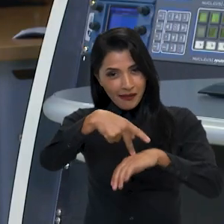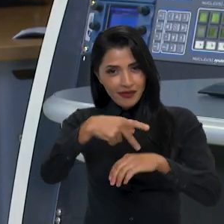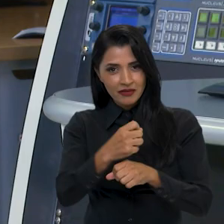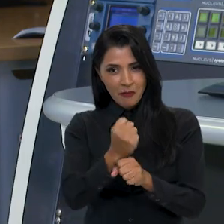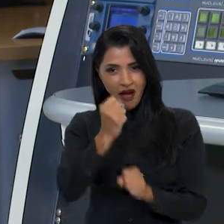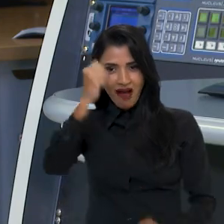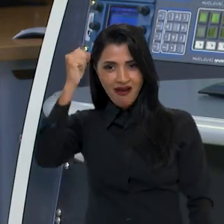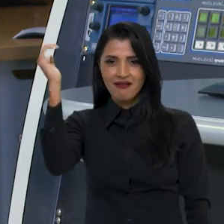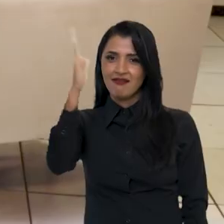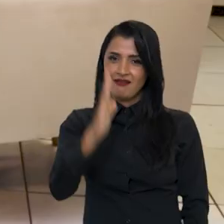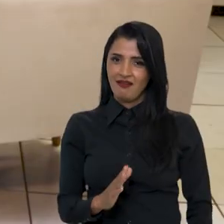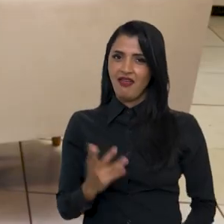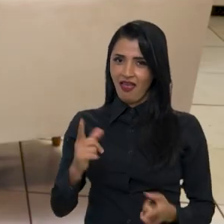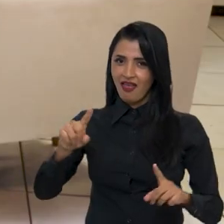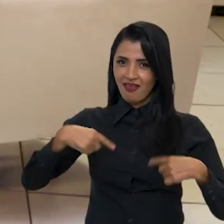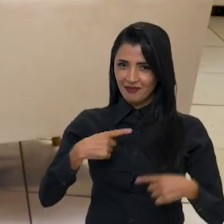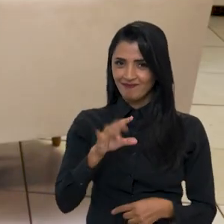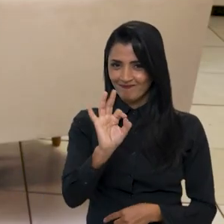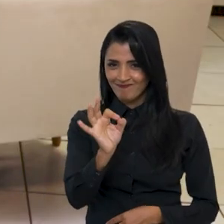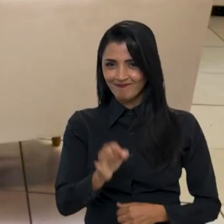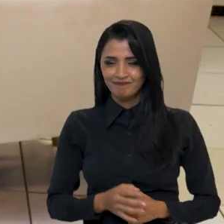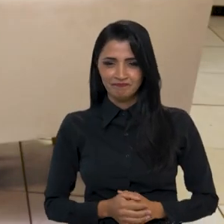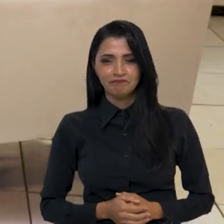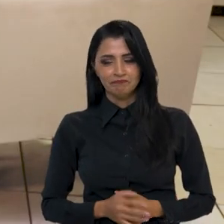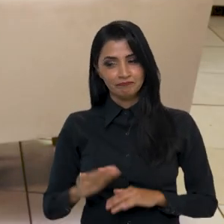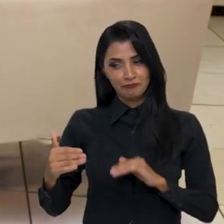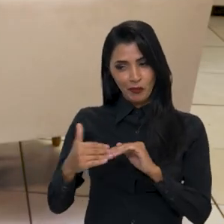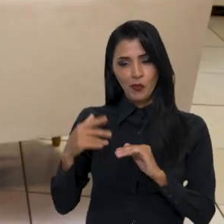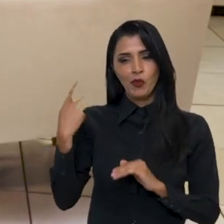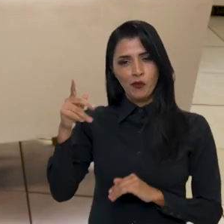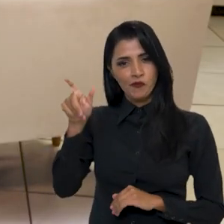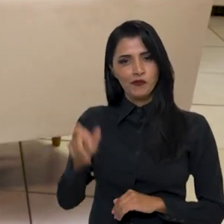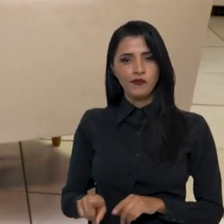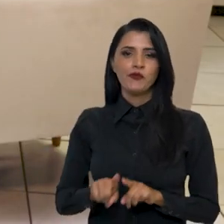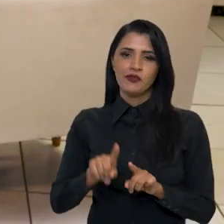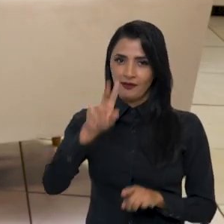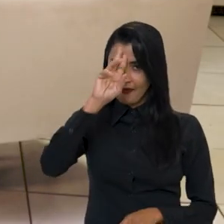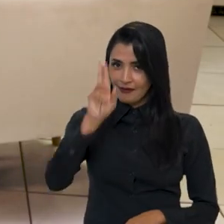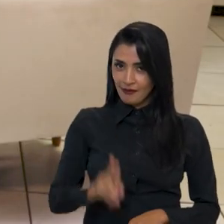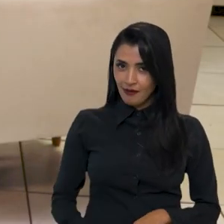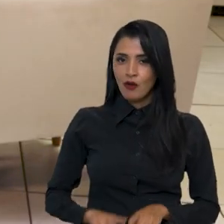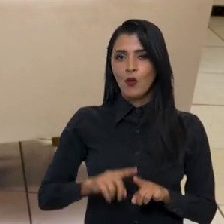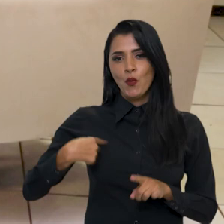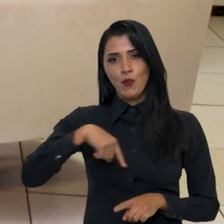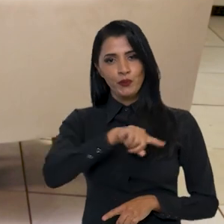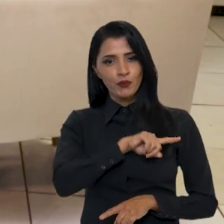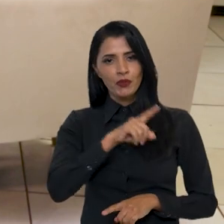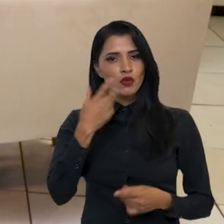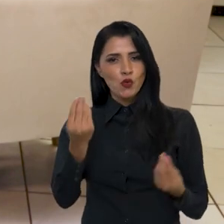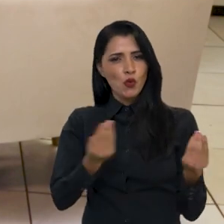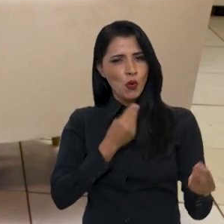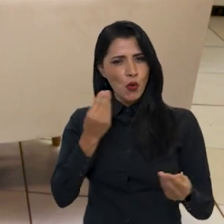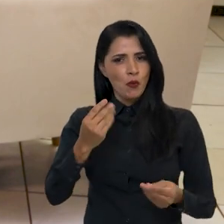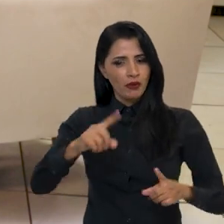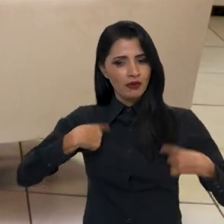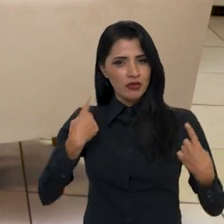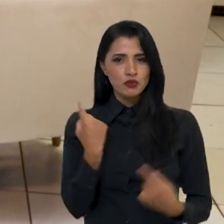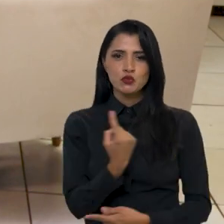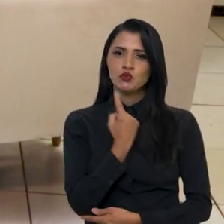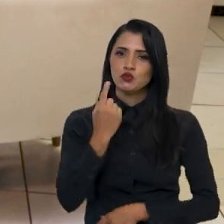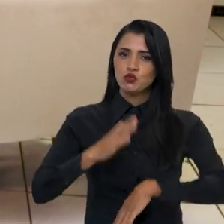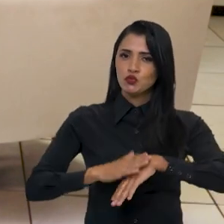como o Brasil é, de fato, um desafio, não é? Você tem toda a razão. E, certamente, a gente não enfrenta esse